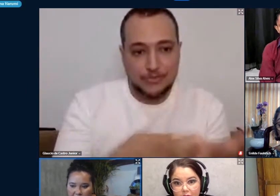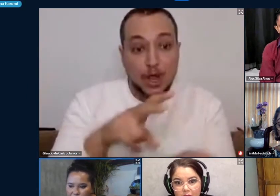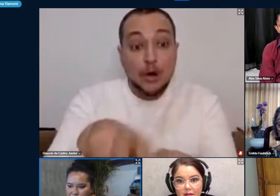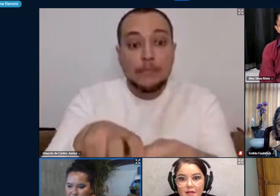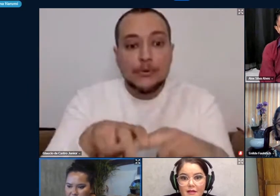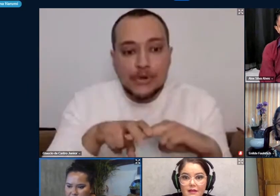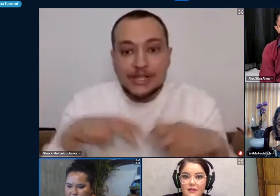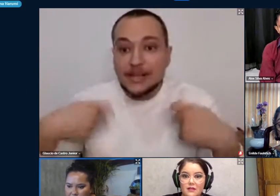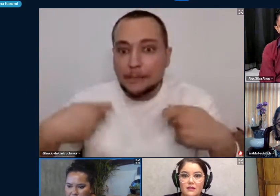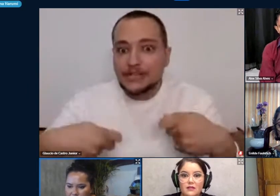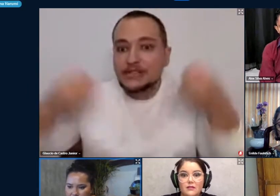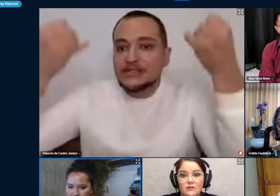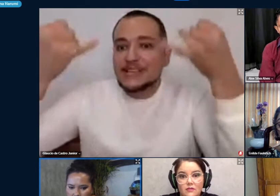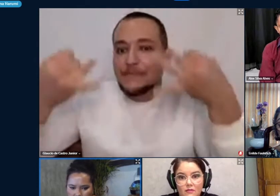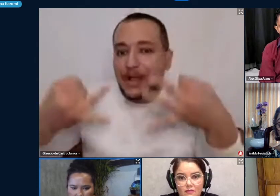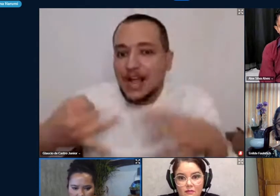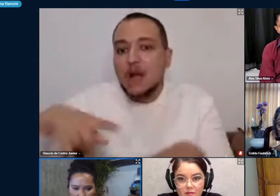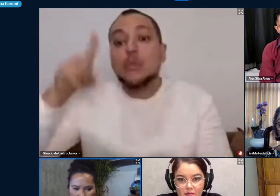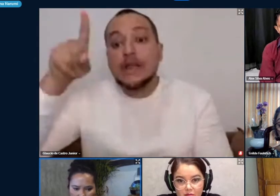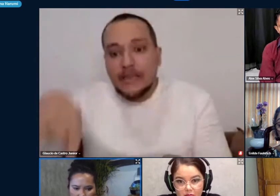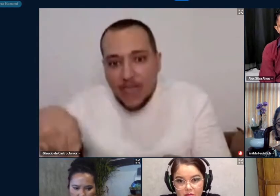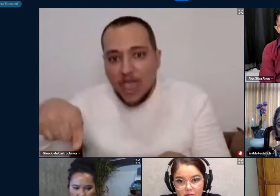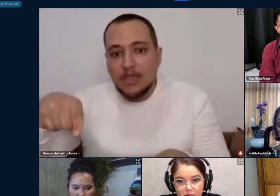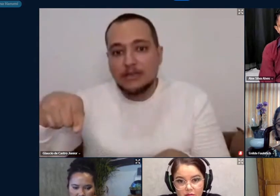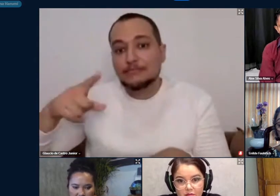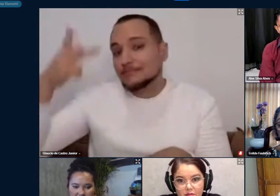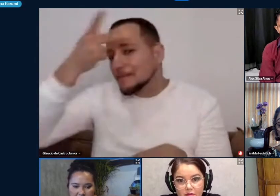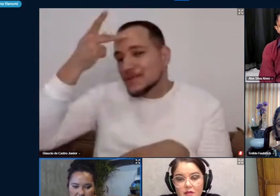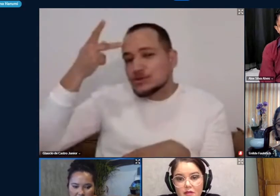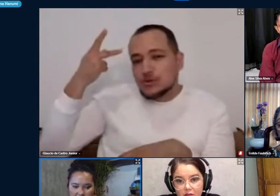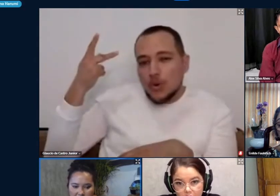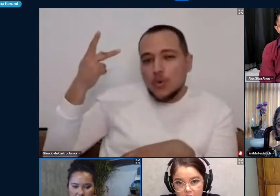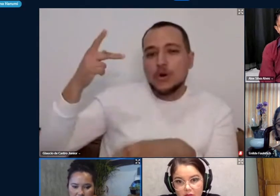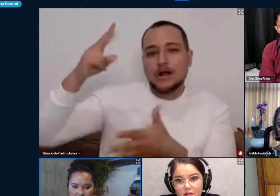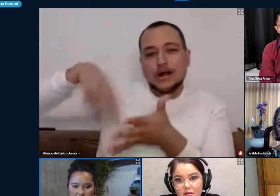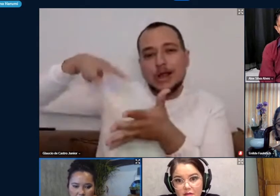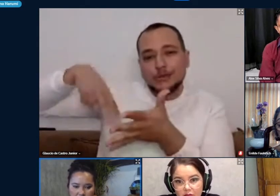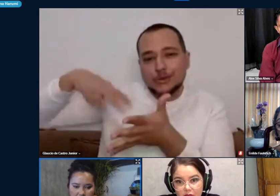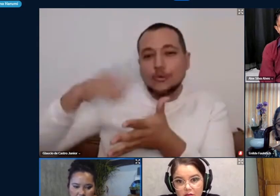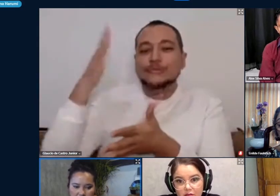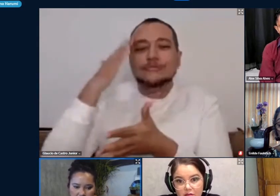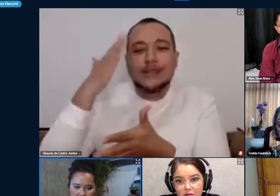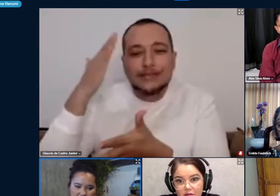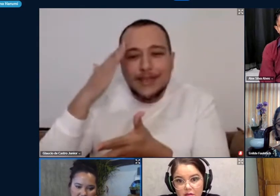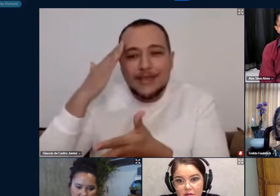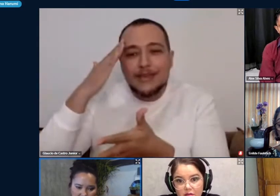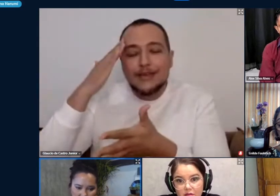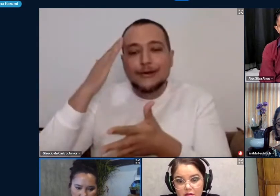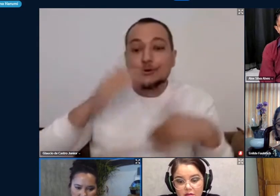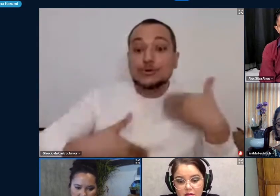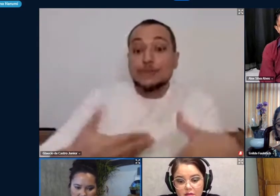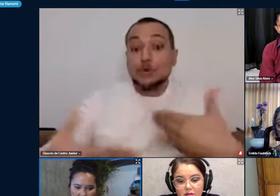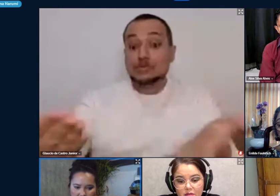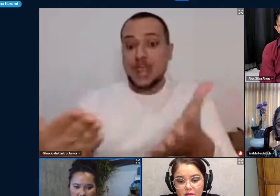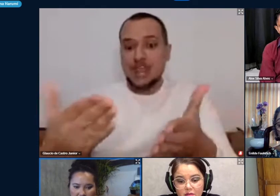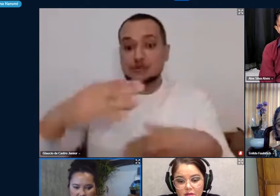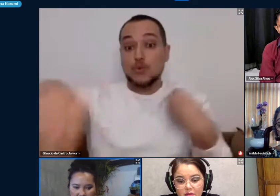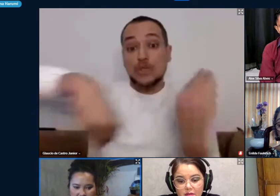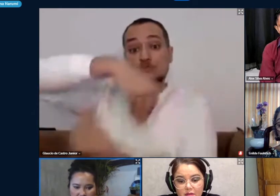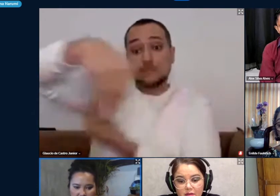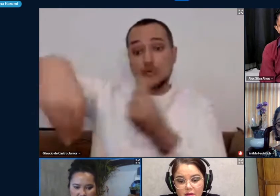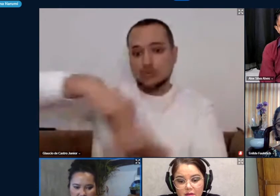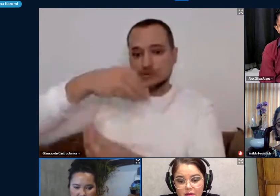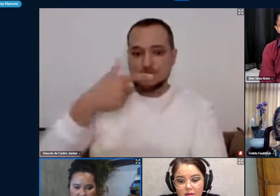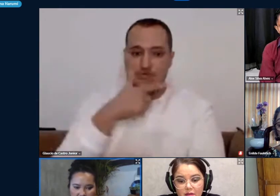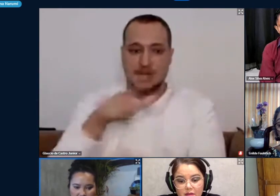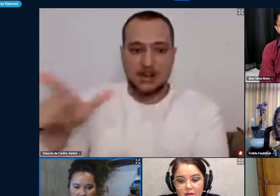seria uma estratégia de tradução que é explicado por vários autores,